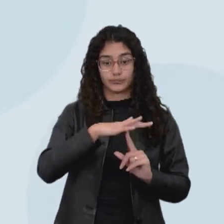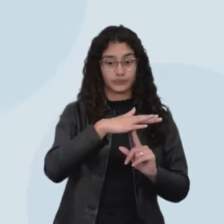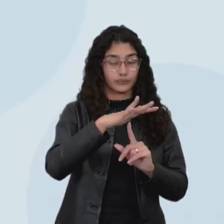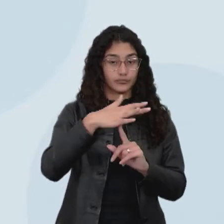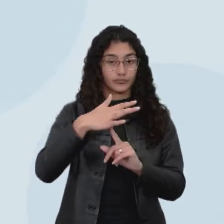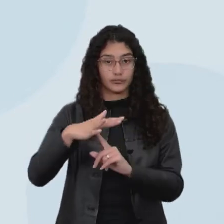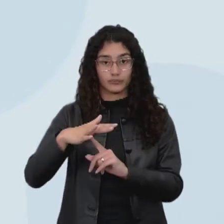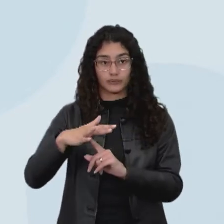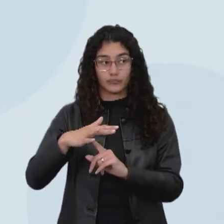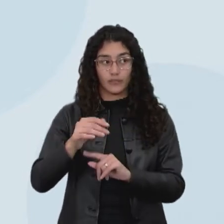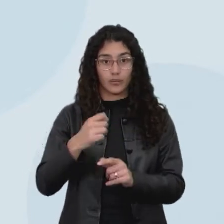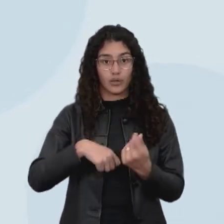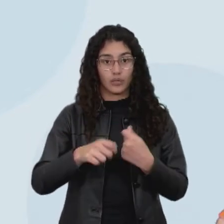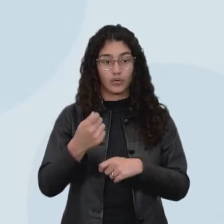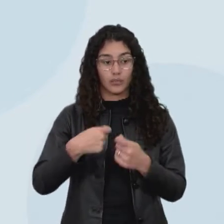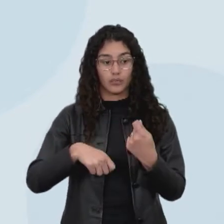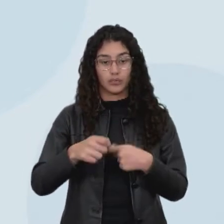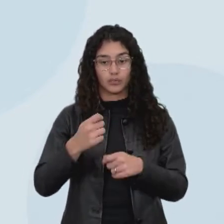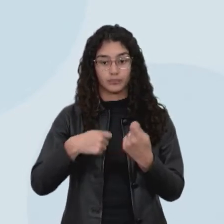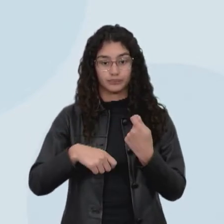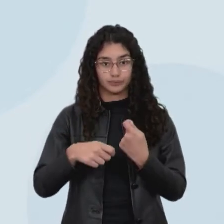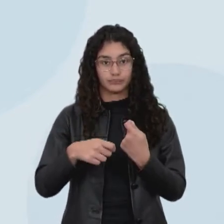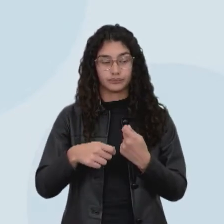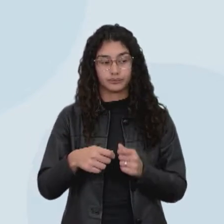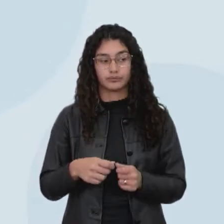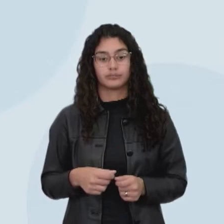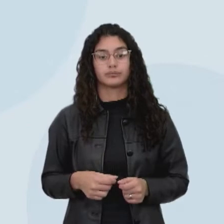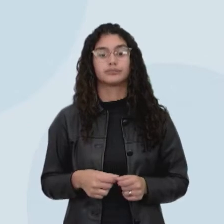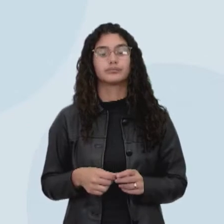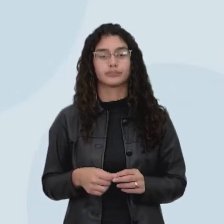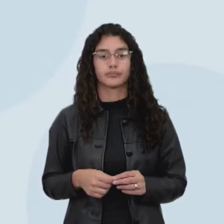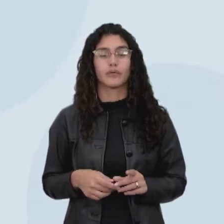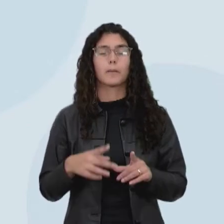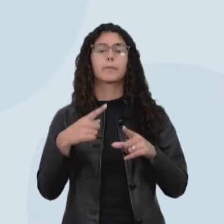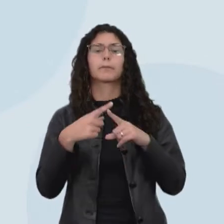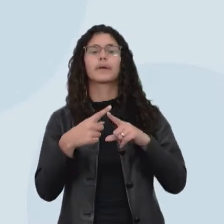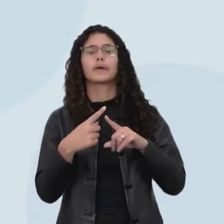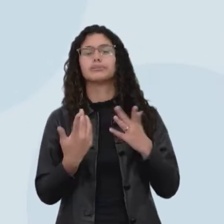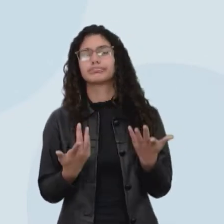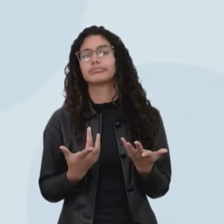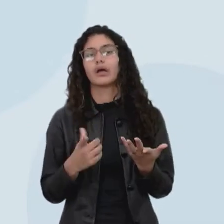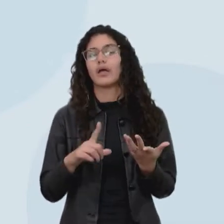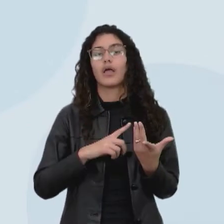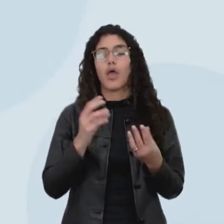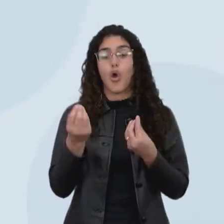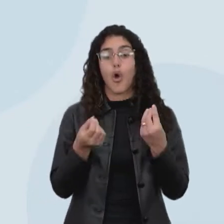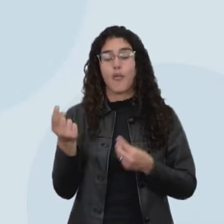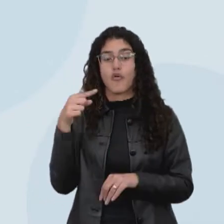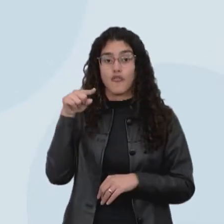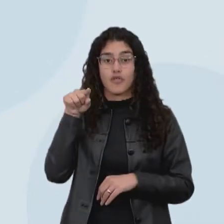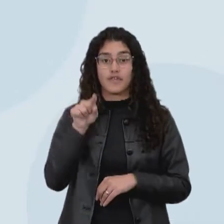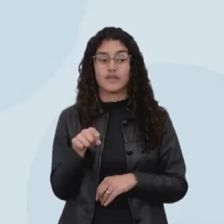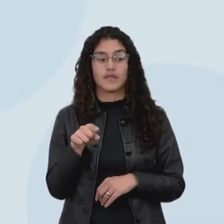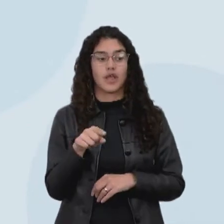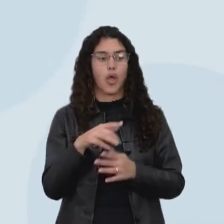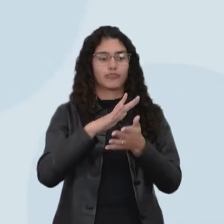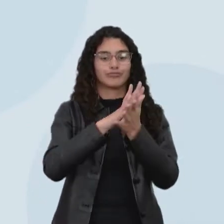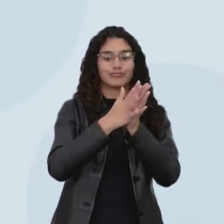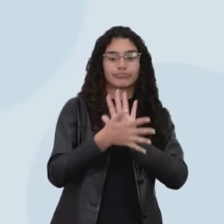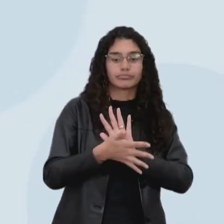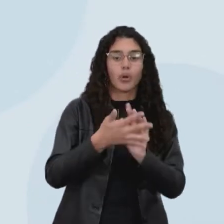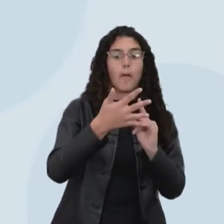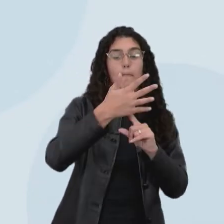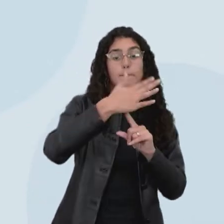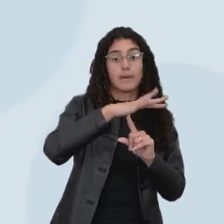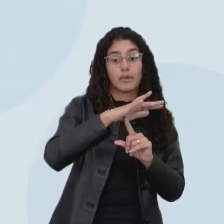e o econômico. Tá? Por quê? Porque não adianta você destruir o meio